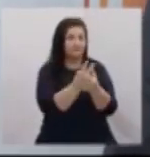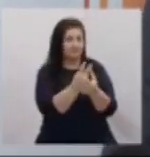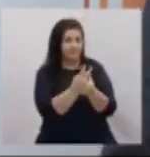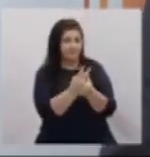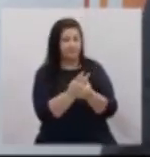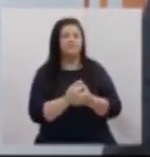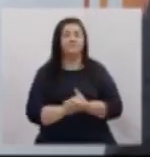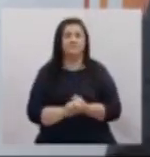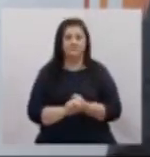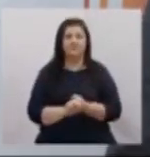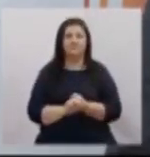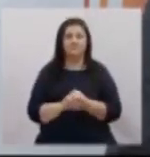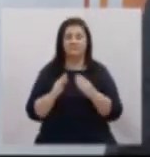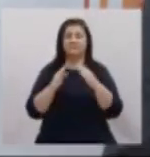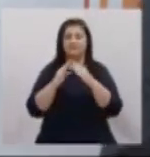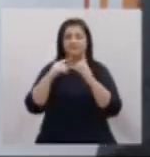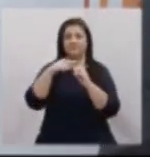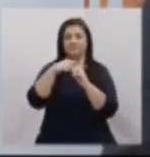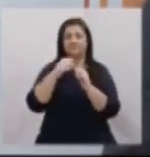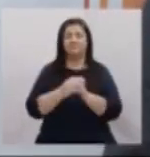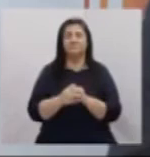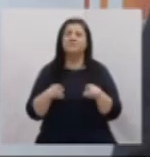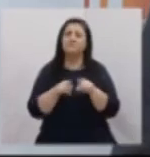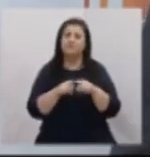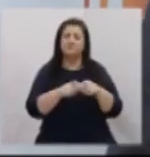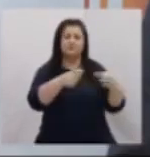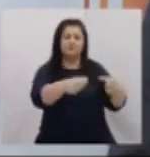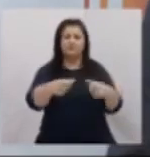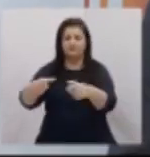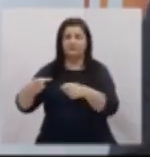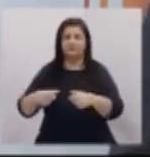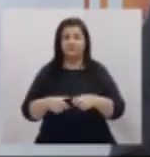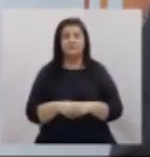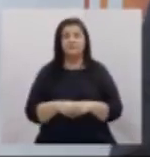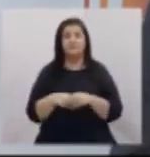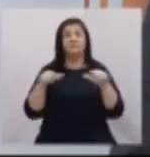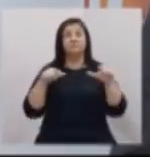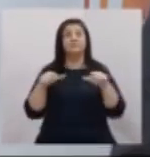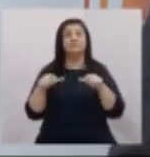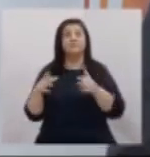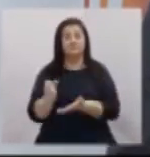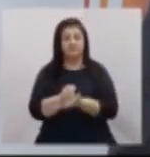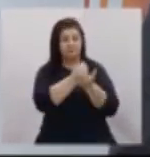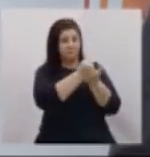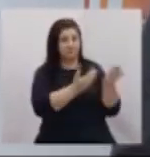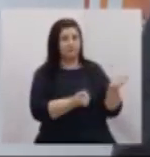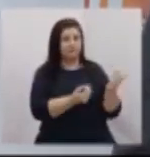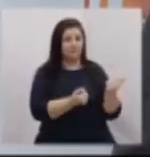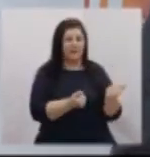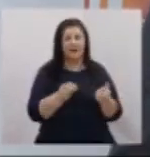tua igreja, na tua comunidade e também em vários bairros da cidade. Faz um trabalho de recuperação de jovens que estão